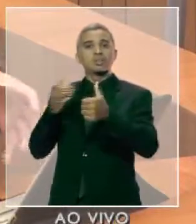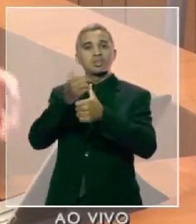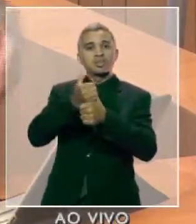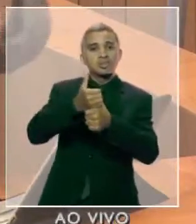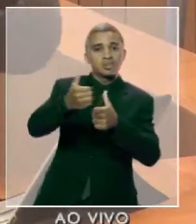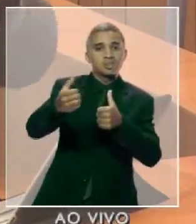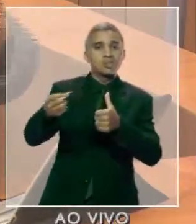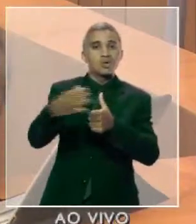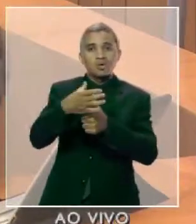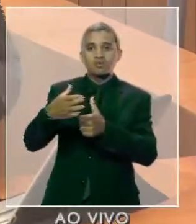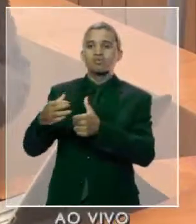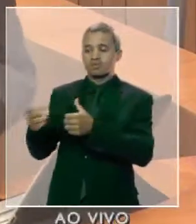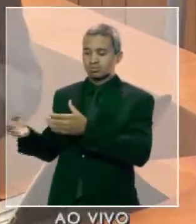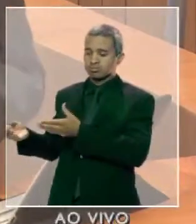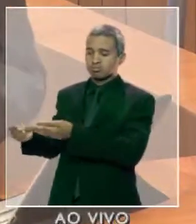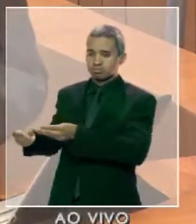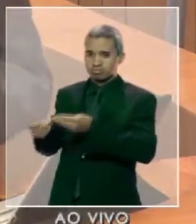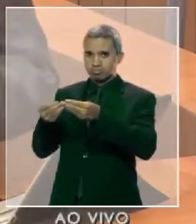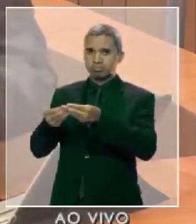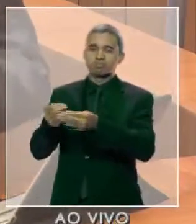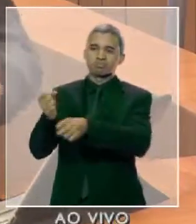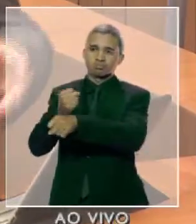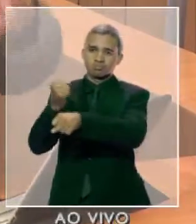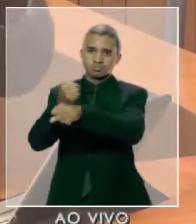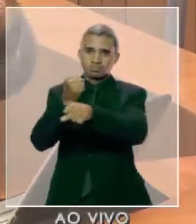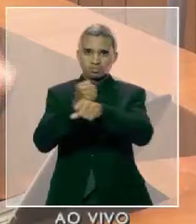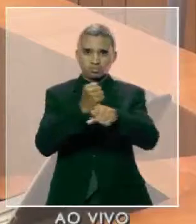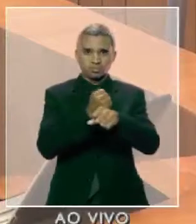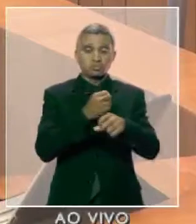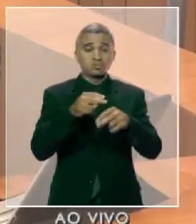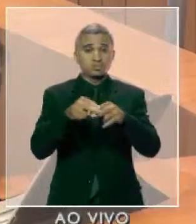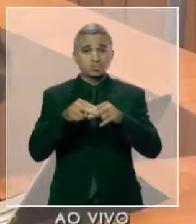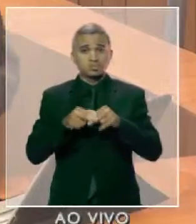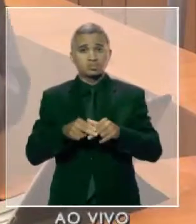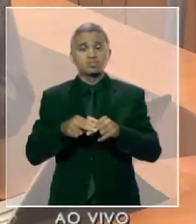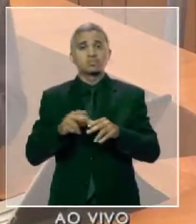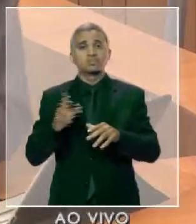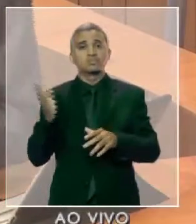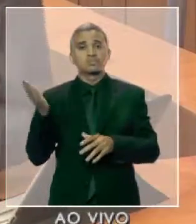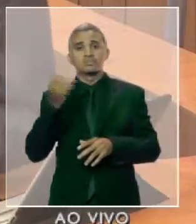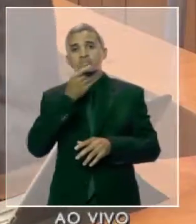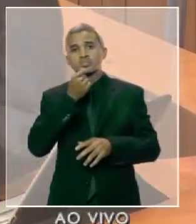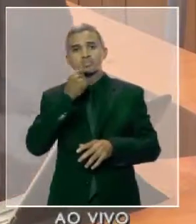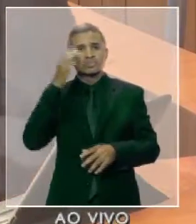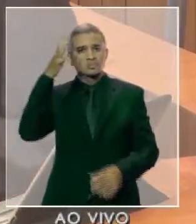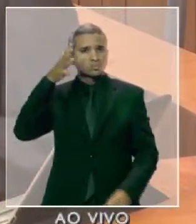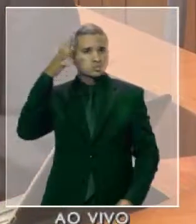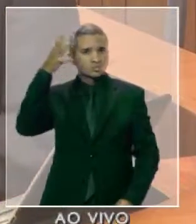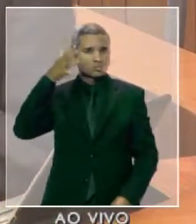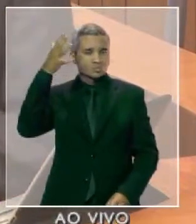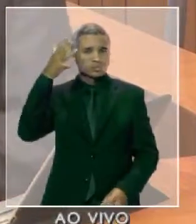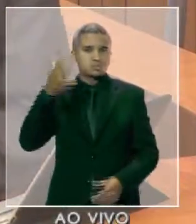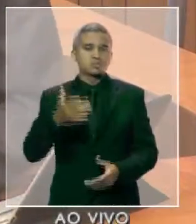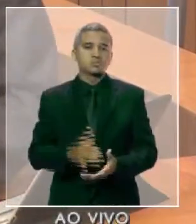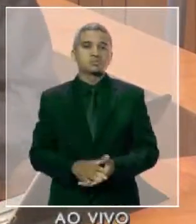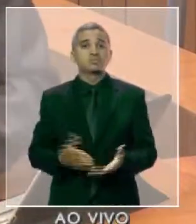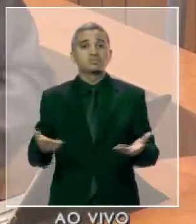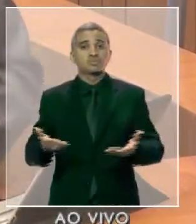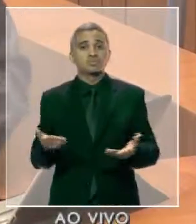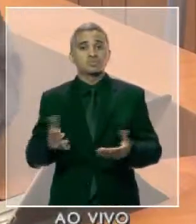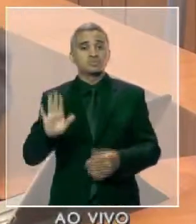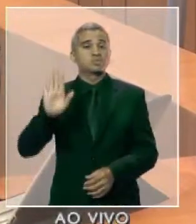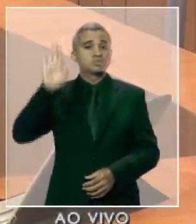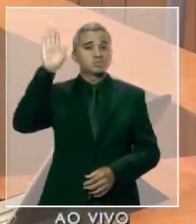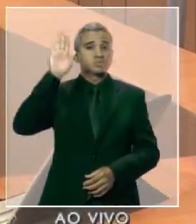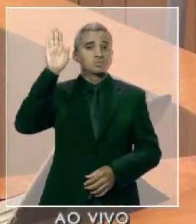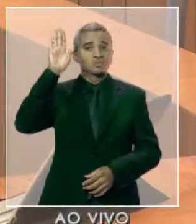após, claro, a sua prestação de contas e as suas reflexões, realmente foi repassada a palavra ao nosso hoje pré-candidato